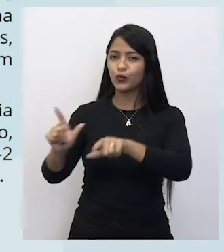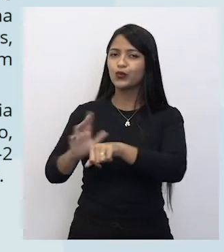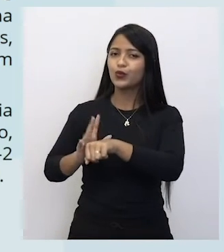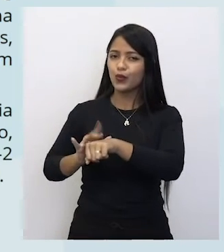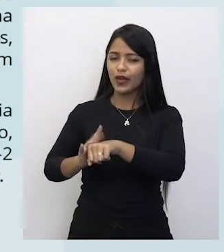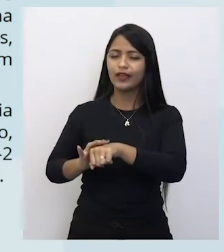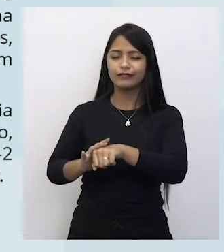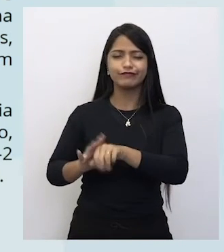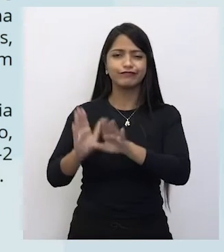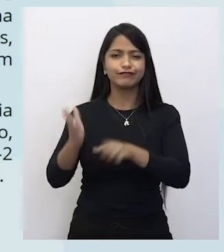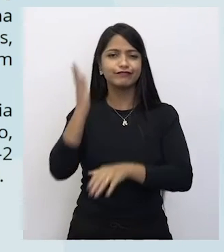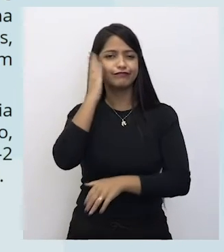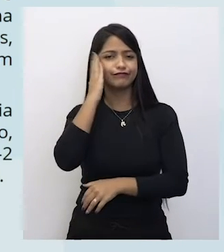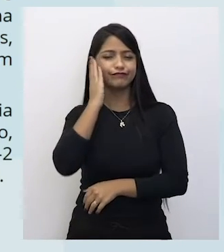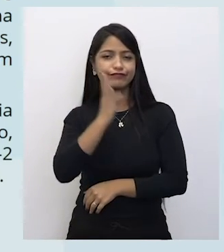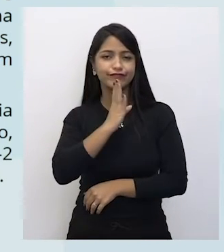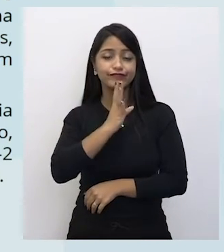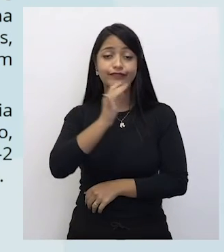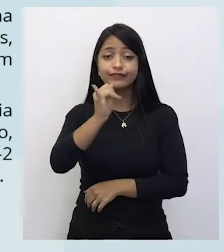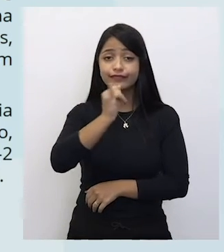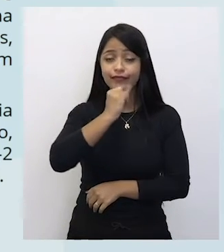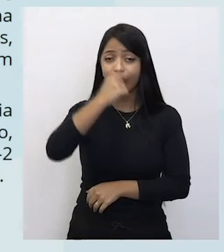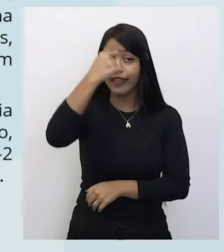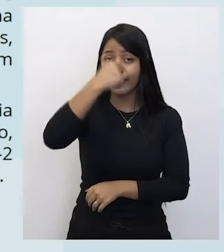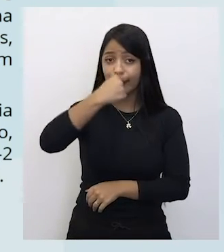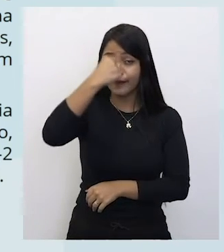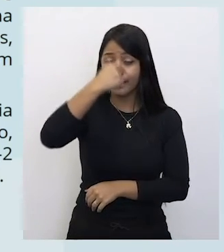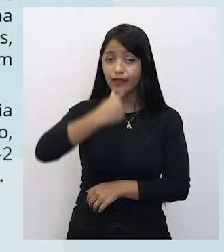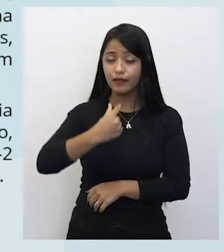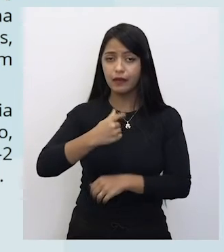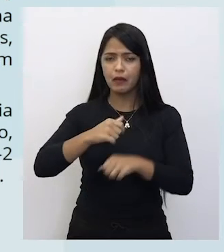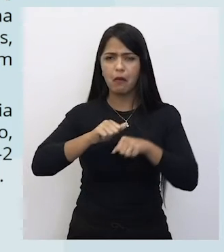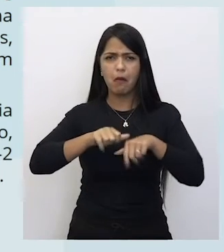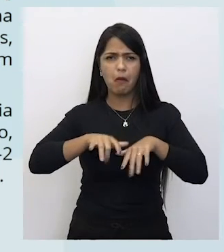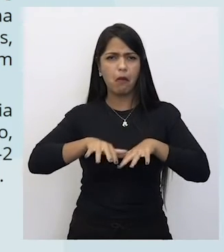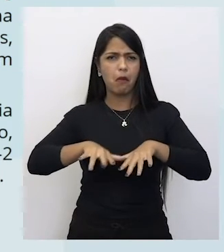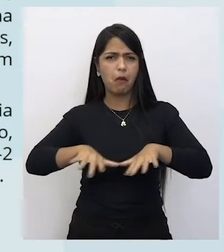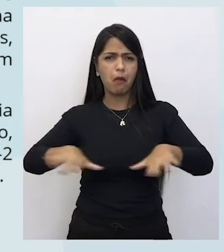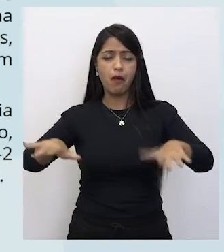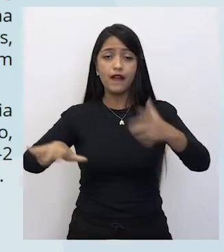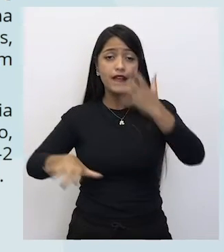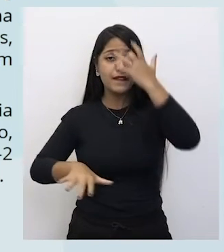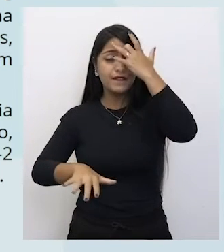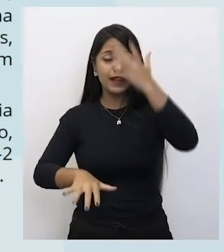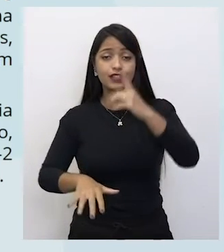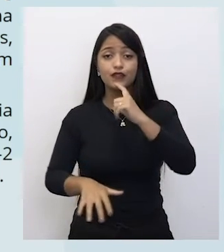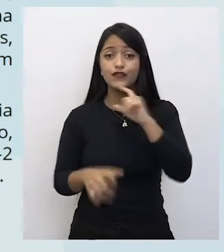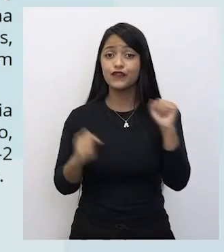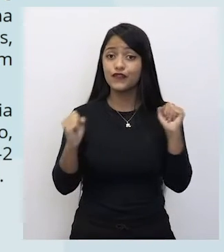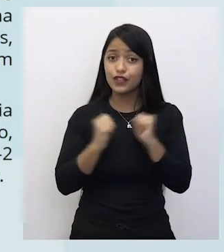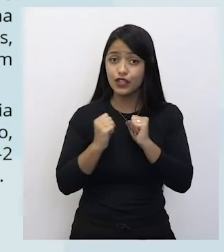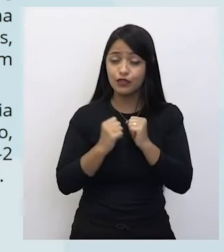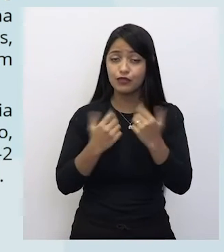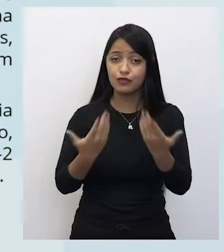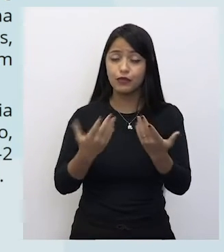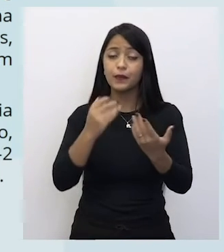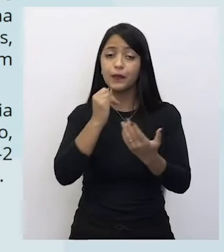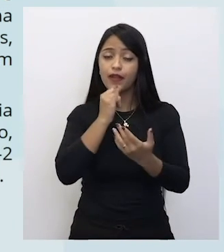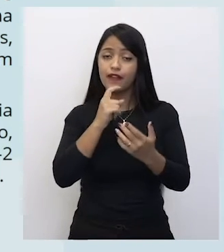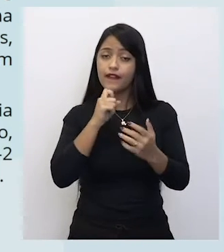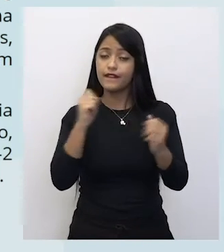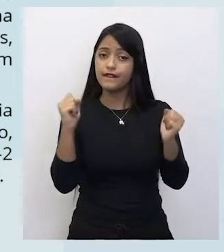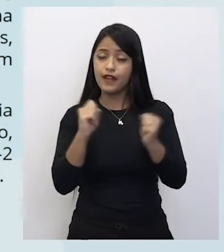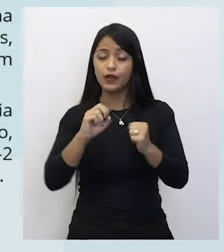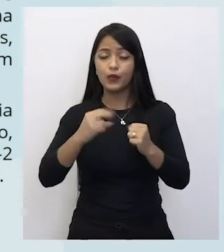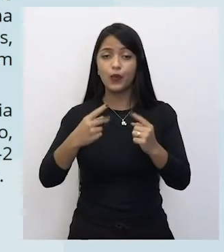exemplo, a própria gripe, que se propaga com mais facilidade em estações frias, como o inverno e o outono.